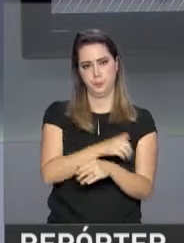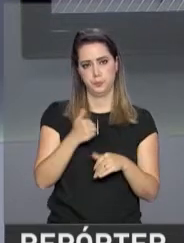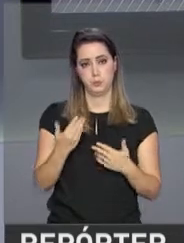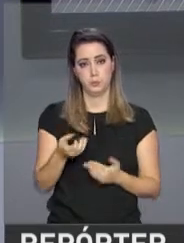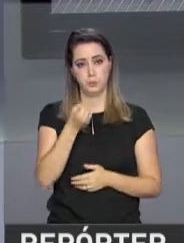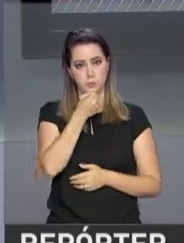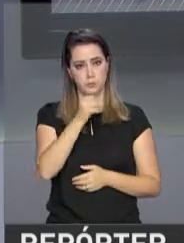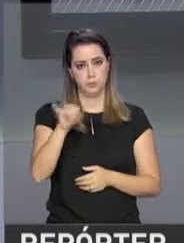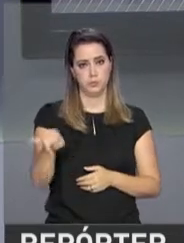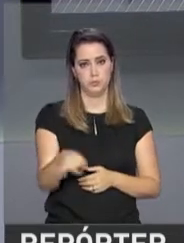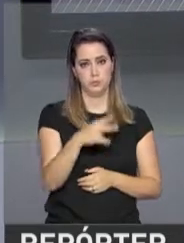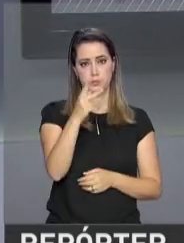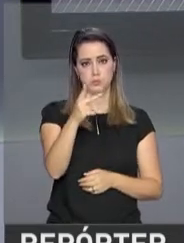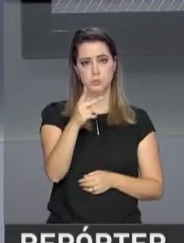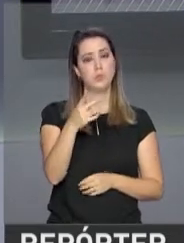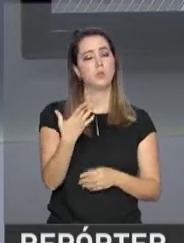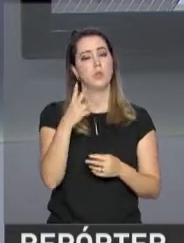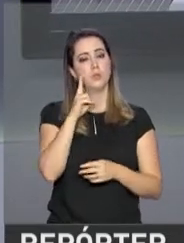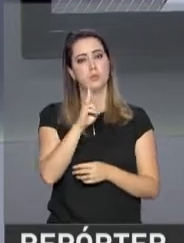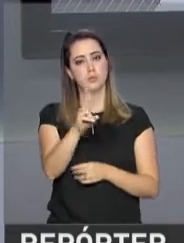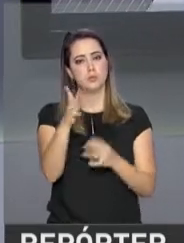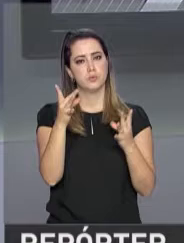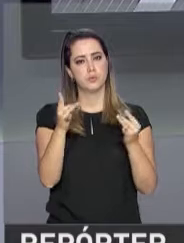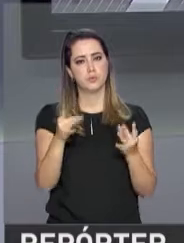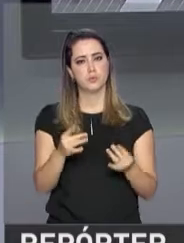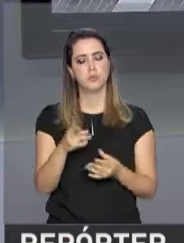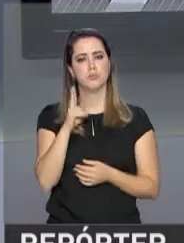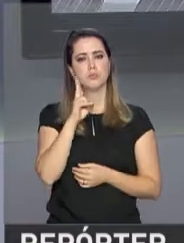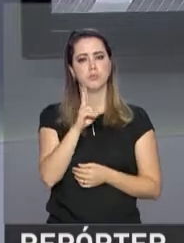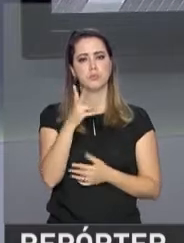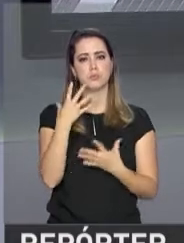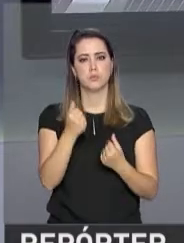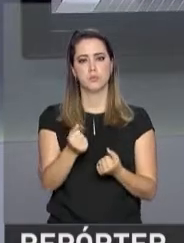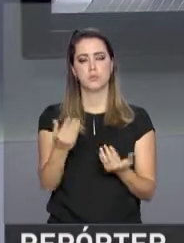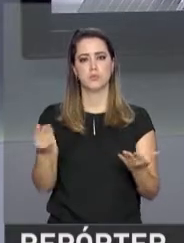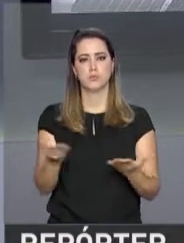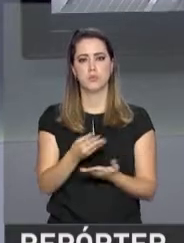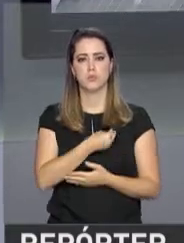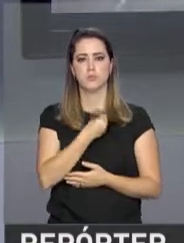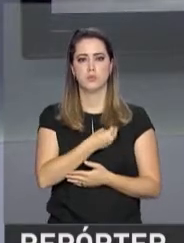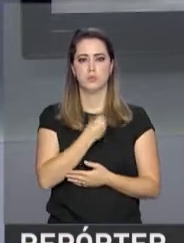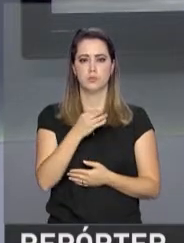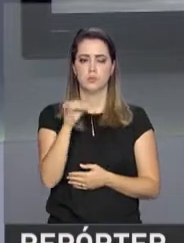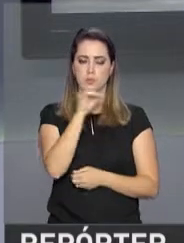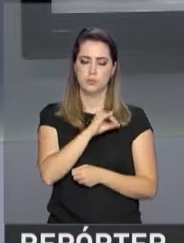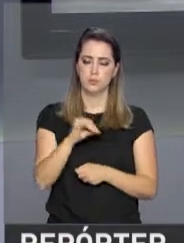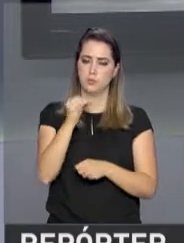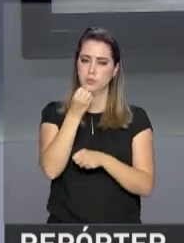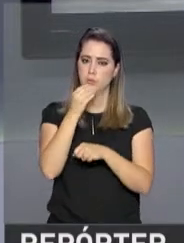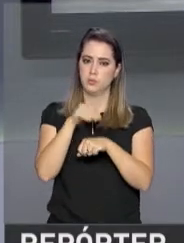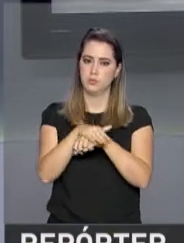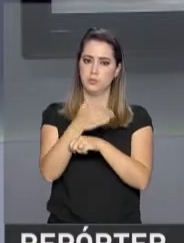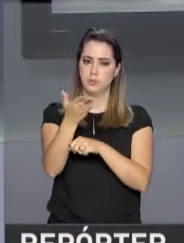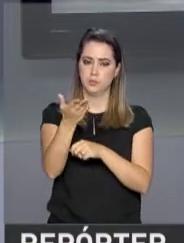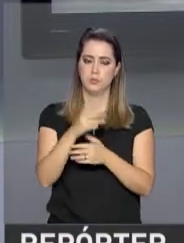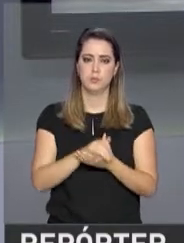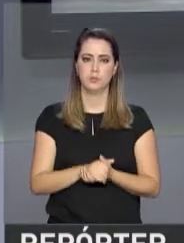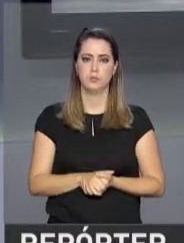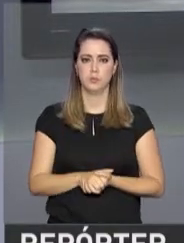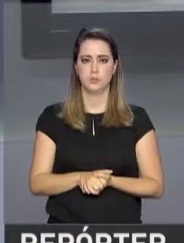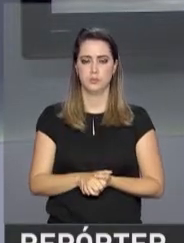de Janeiro. O repórter João Pedro Neto acompanhou o pronunciamento e nós vamos falar com ele agora ao vivo. Olá, João Pedro, boa noite para